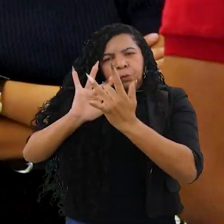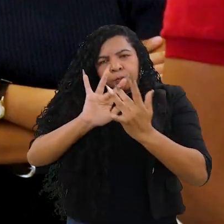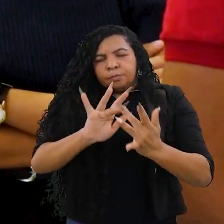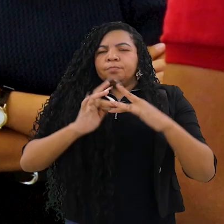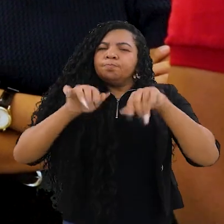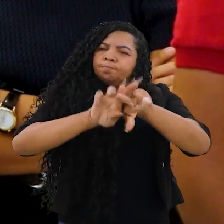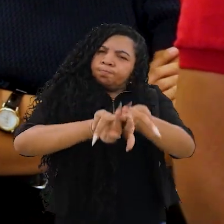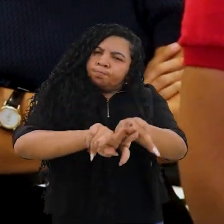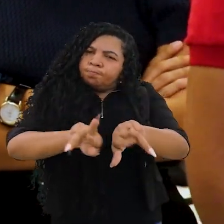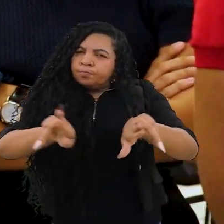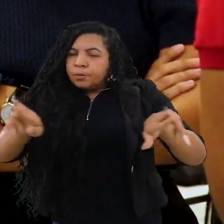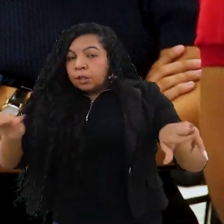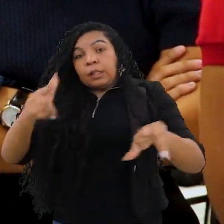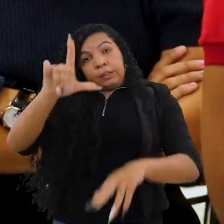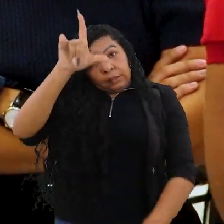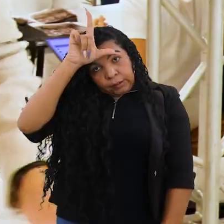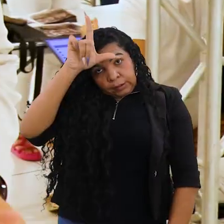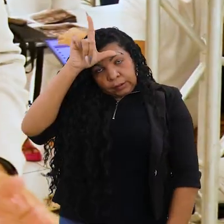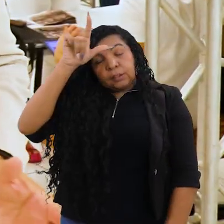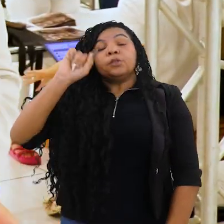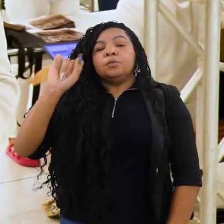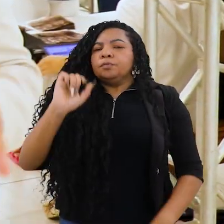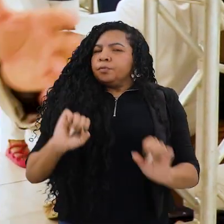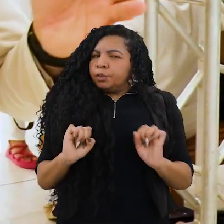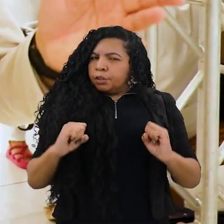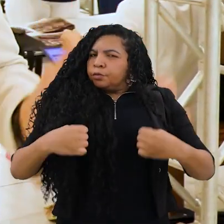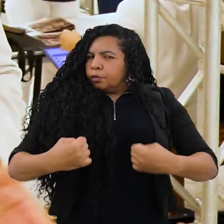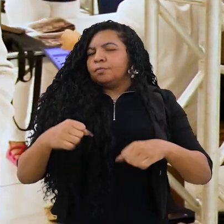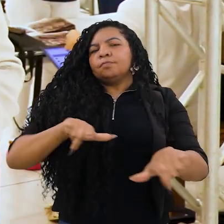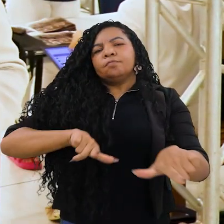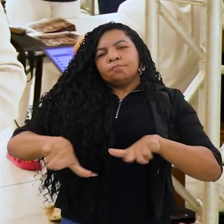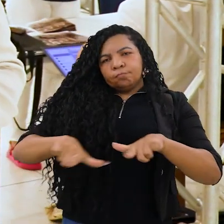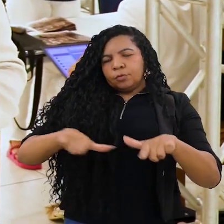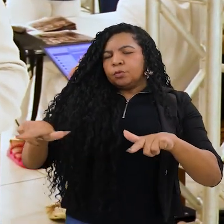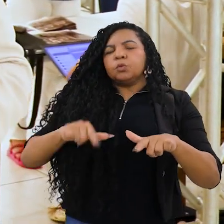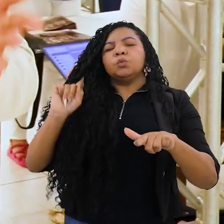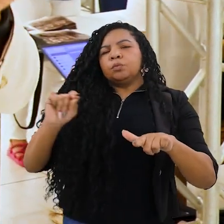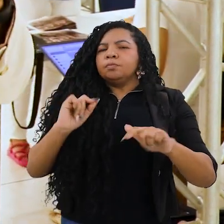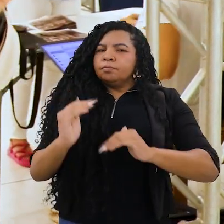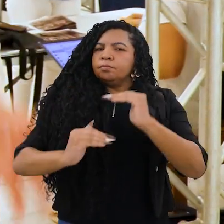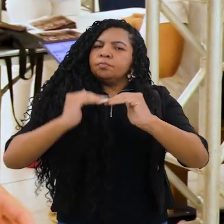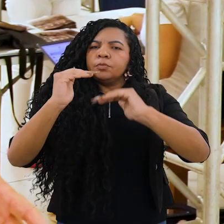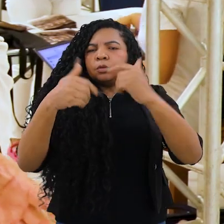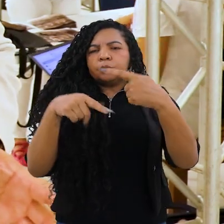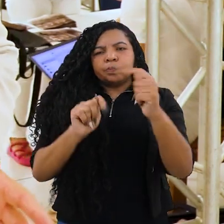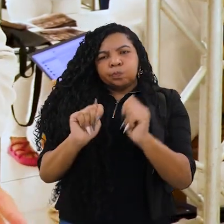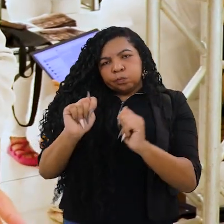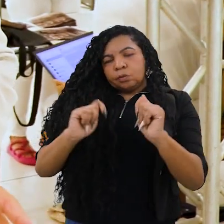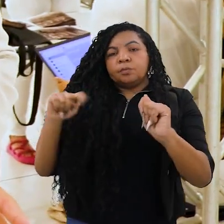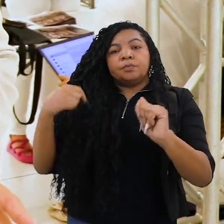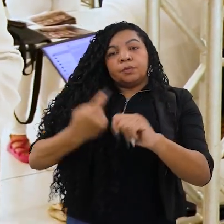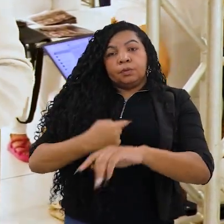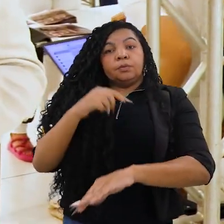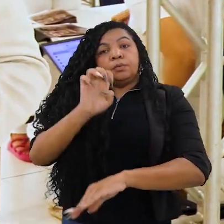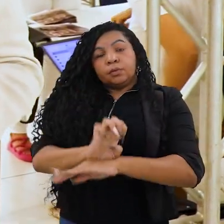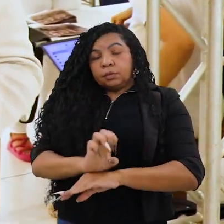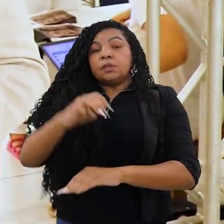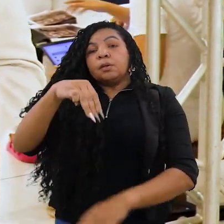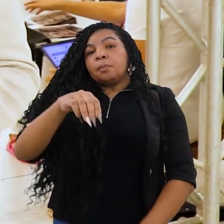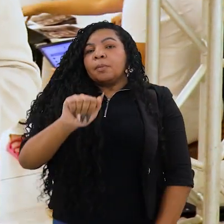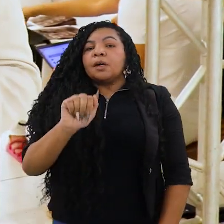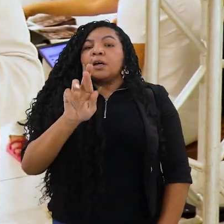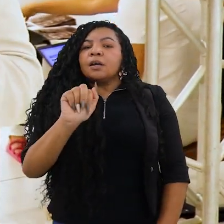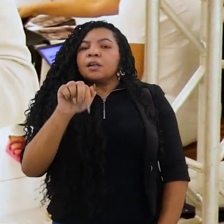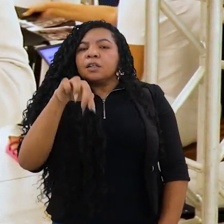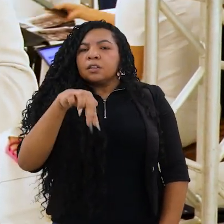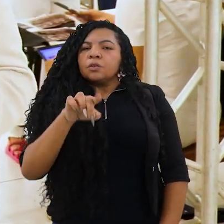nos conectamos com as diferentes frentes e esforços de trabalho em torno do desenvolvimento econômico do nosso